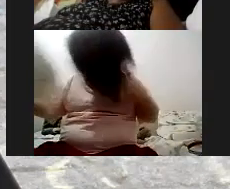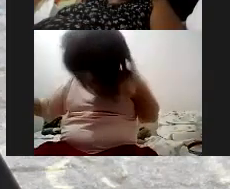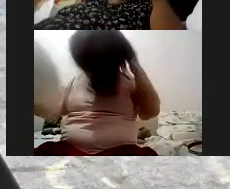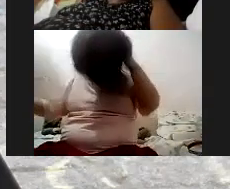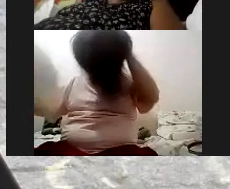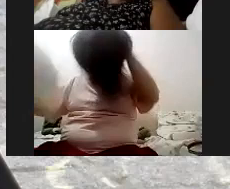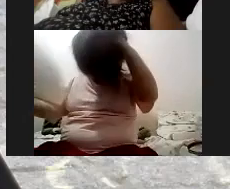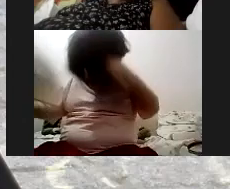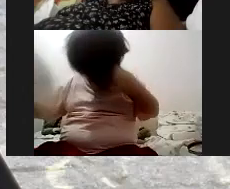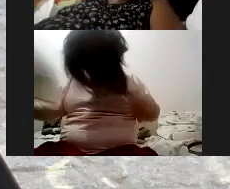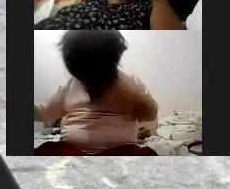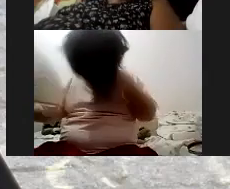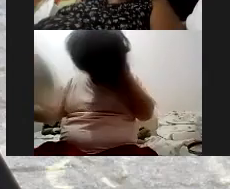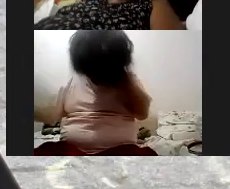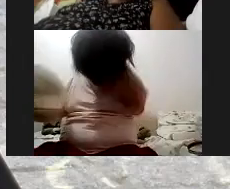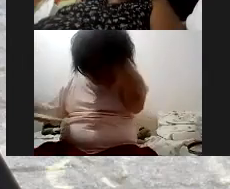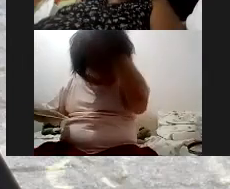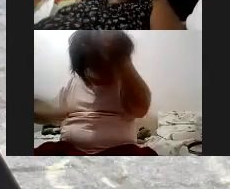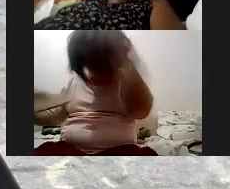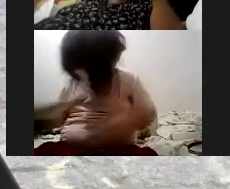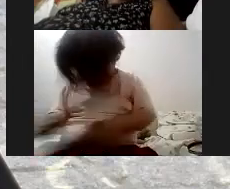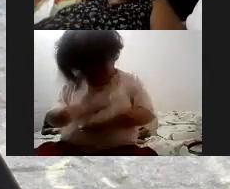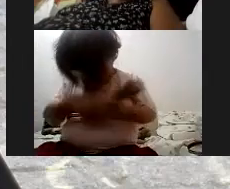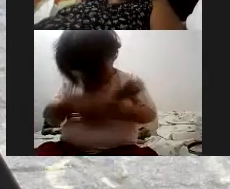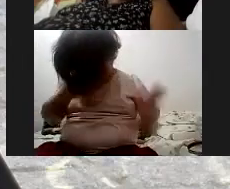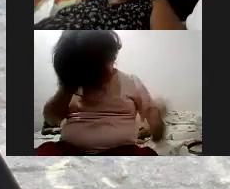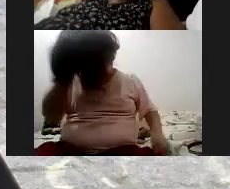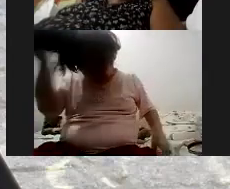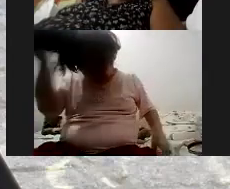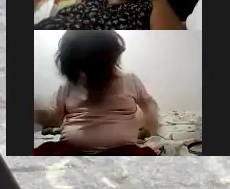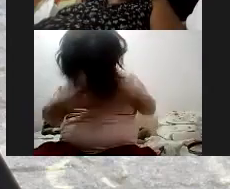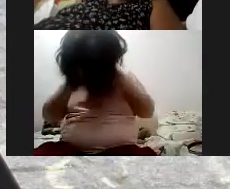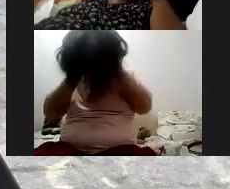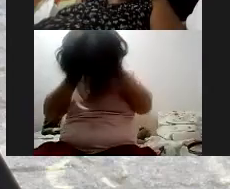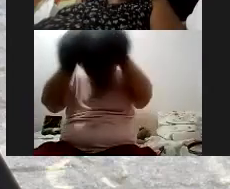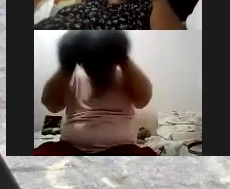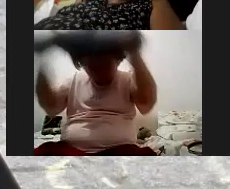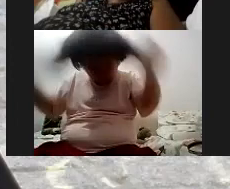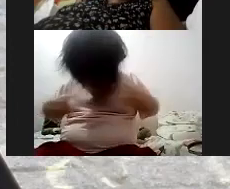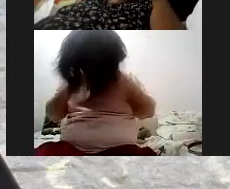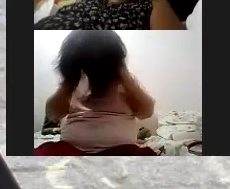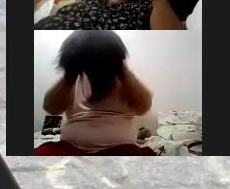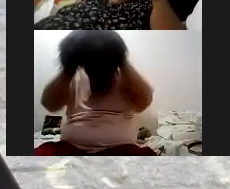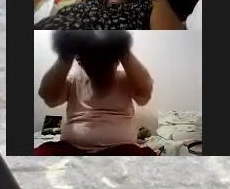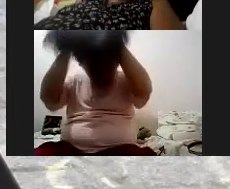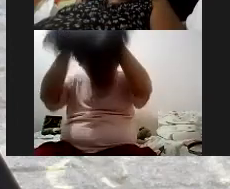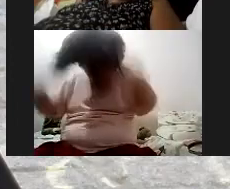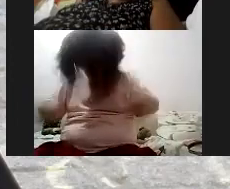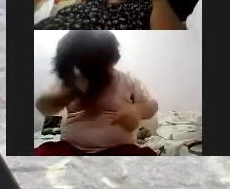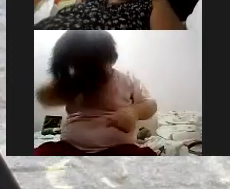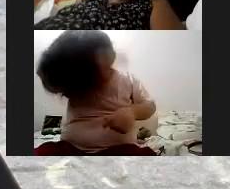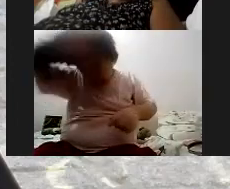preto. Na parte de trás da cadeira de rodas tem uma mochila cinza e preta